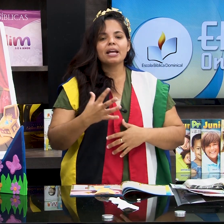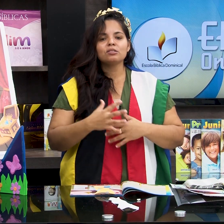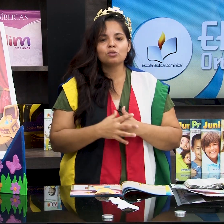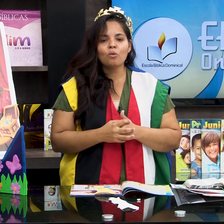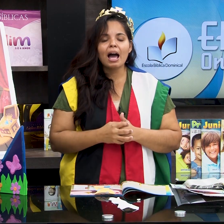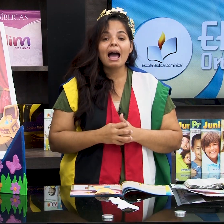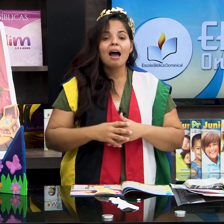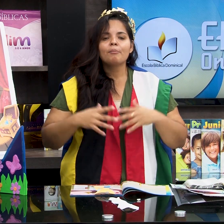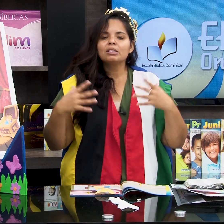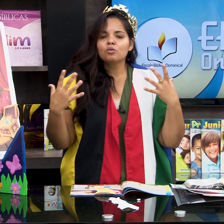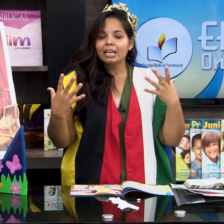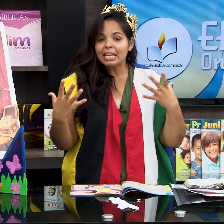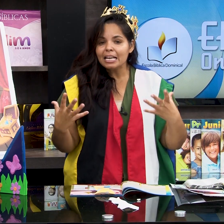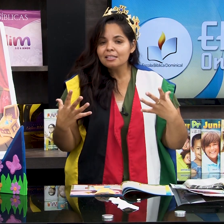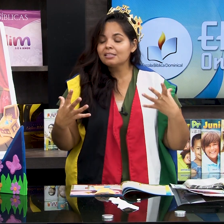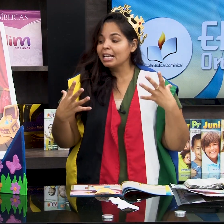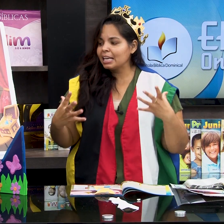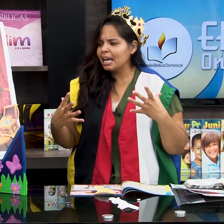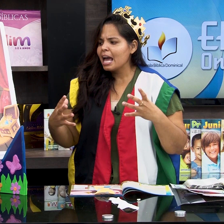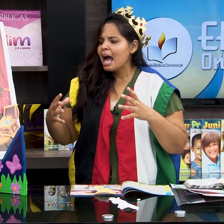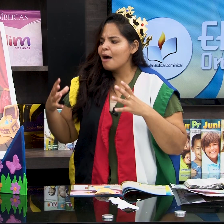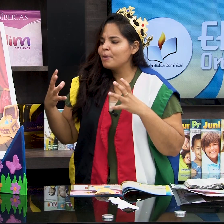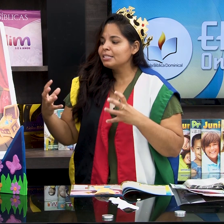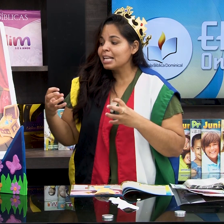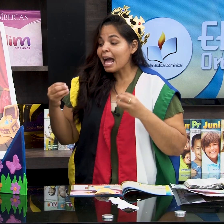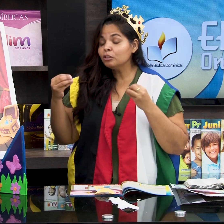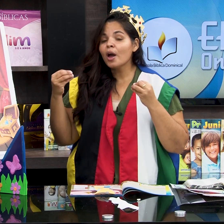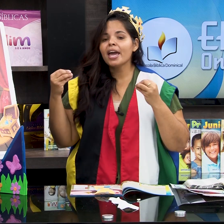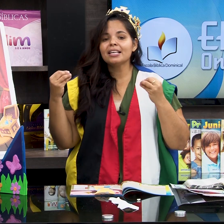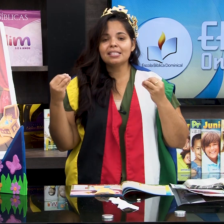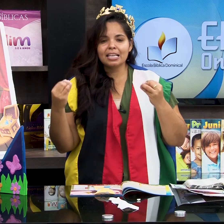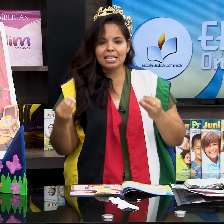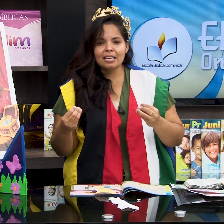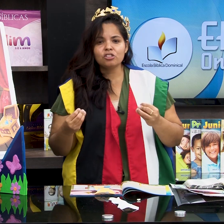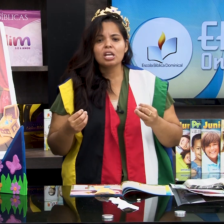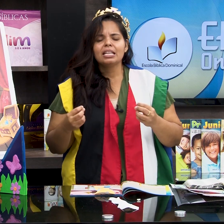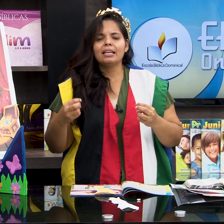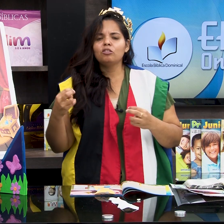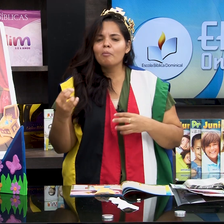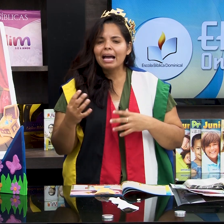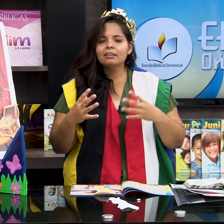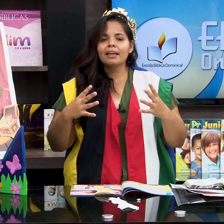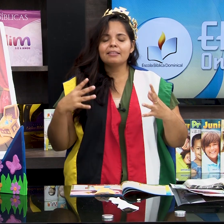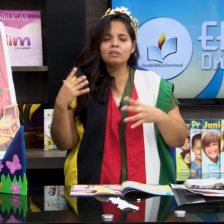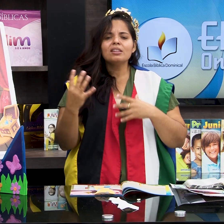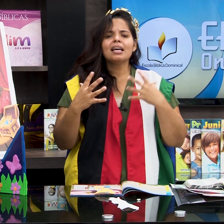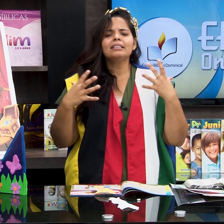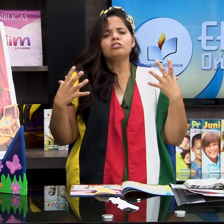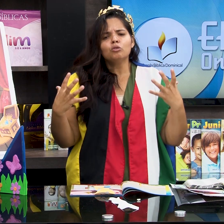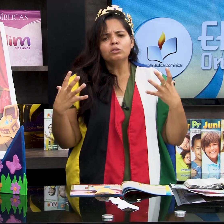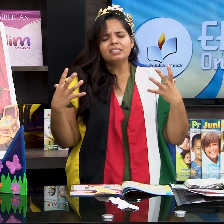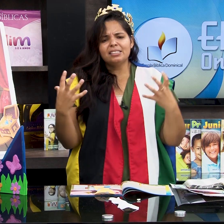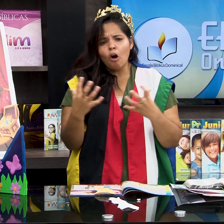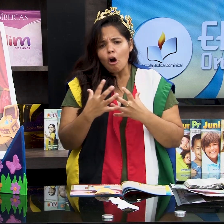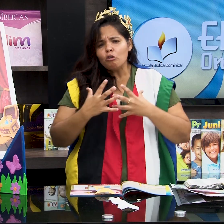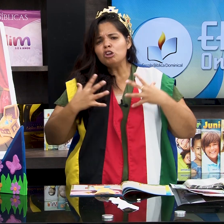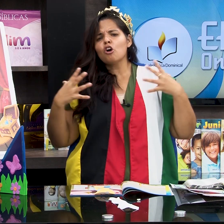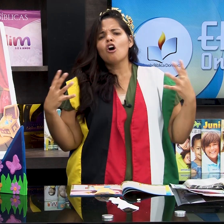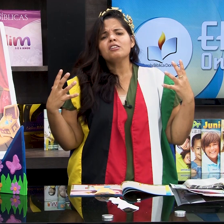né, pra sua criança que, apesar do rei Ezequias ter tido essa